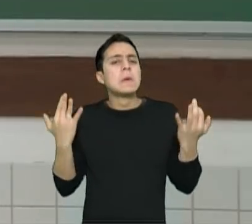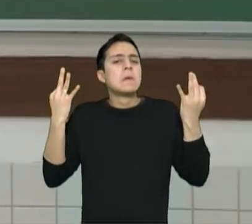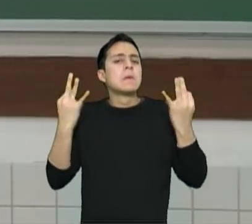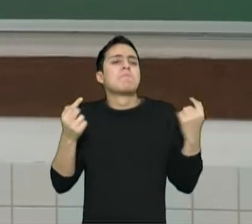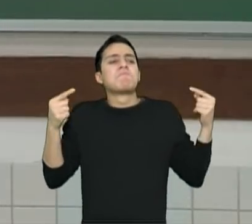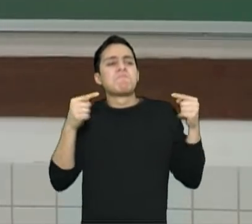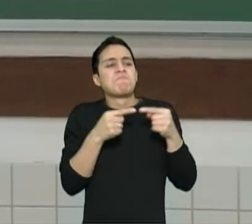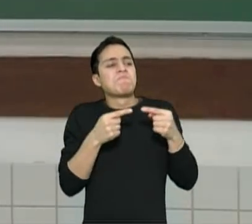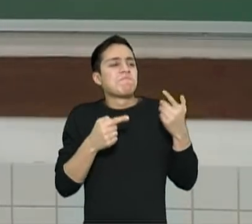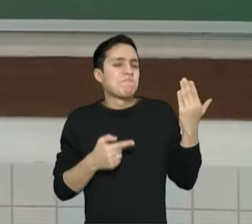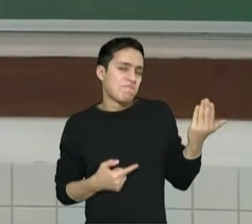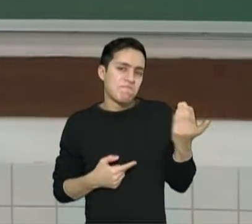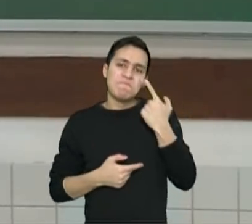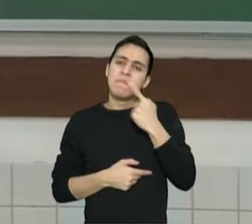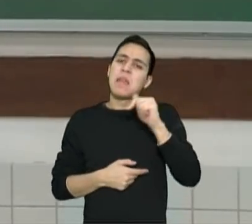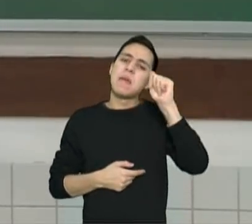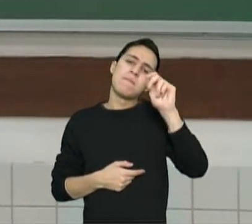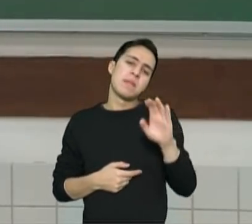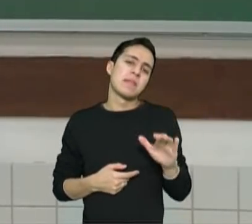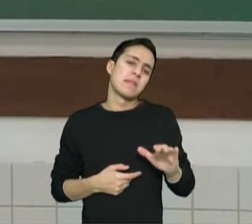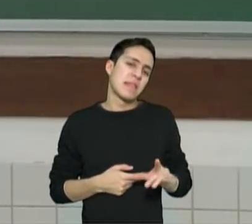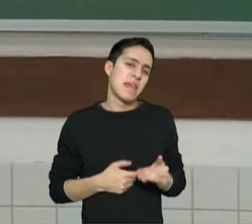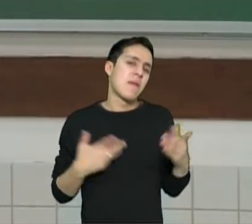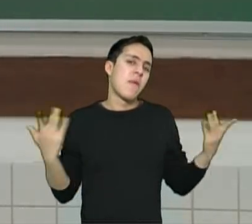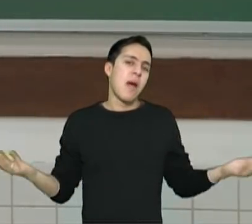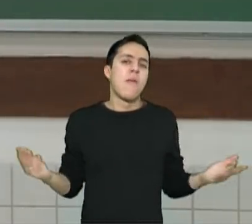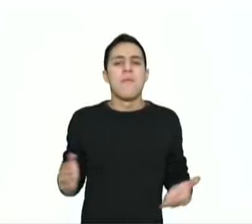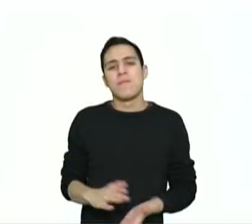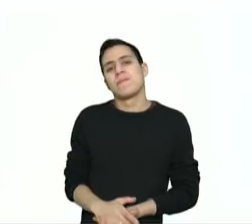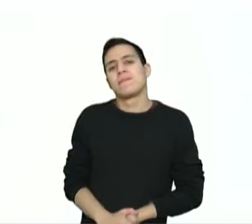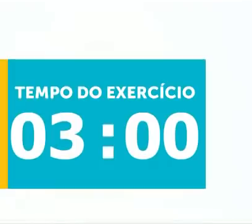é a alternativa correta? Letra A, B, C ou D?